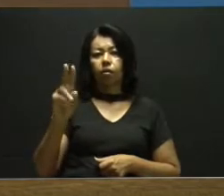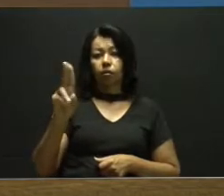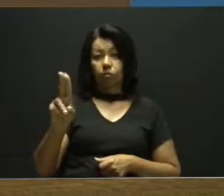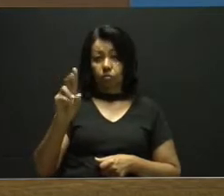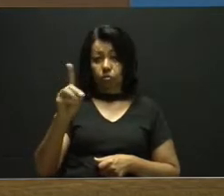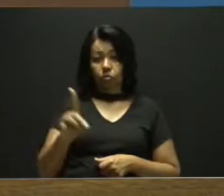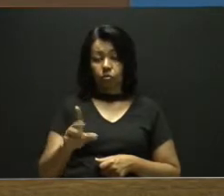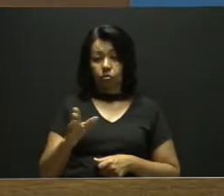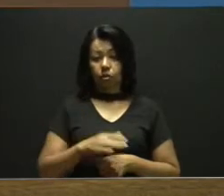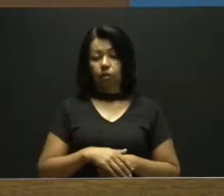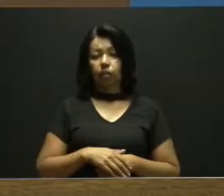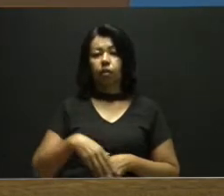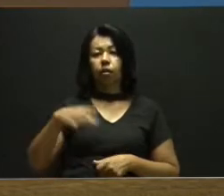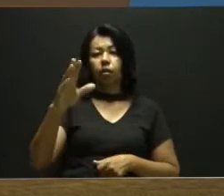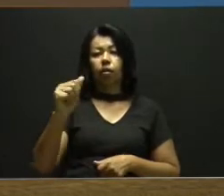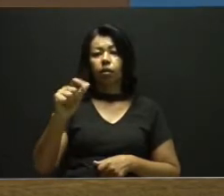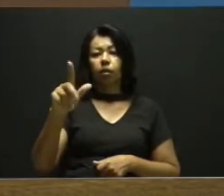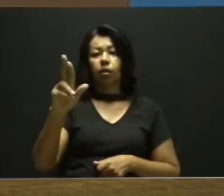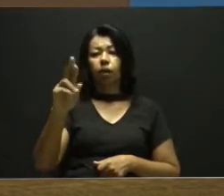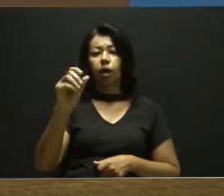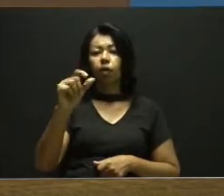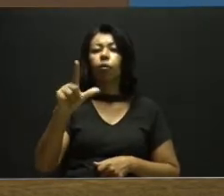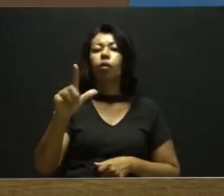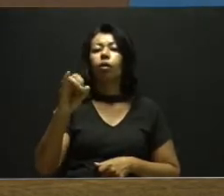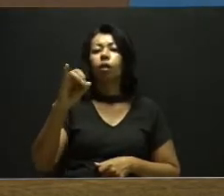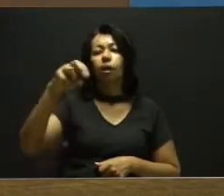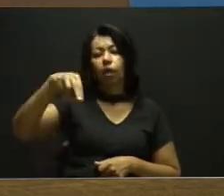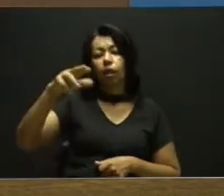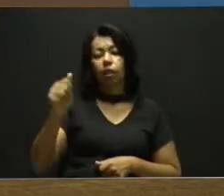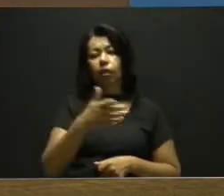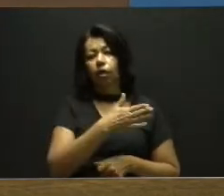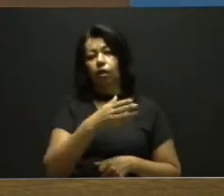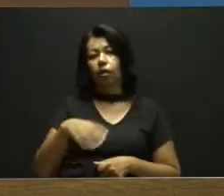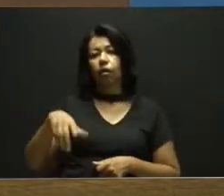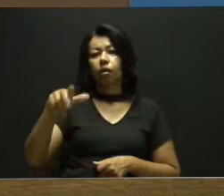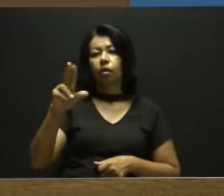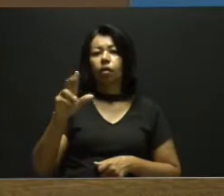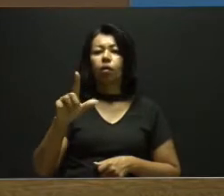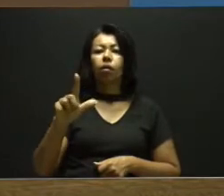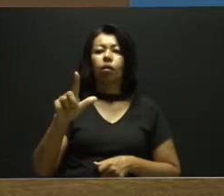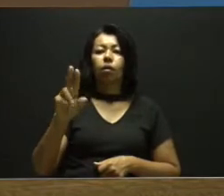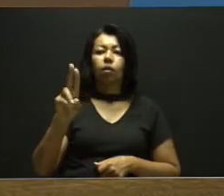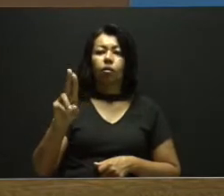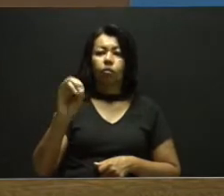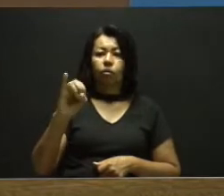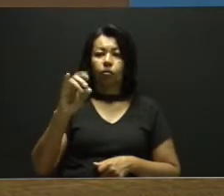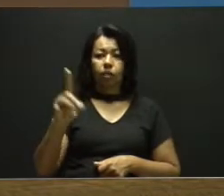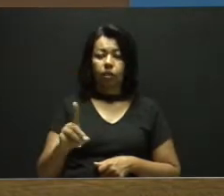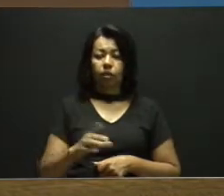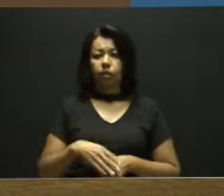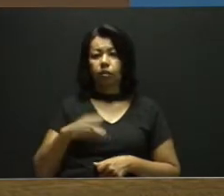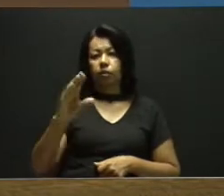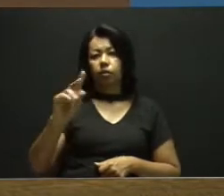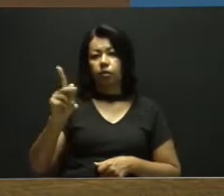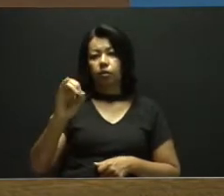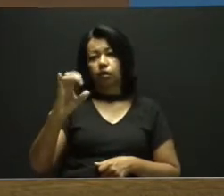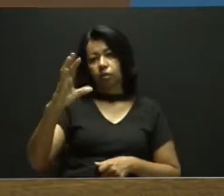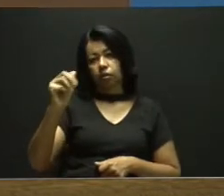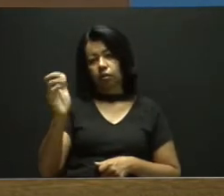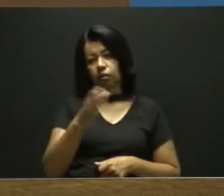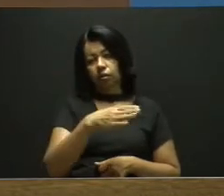jesus luiz gama por dragão do mar xica da silva